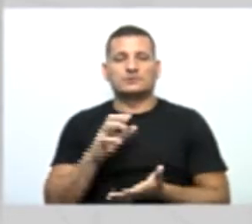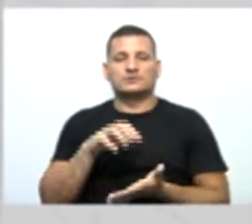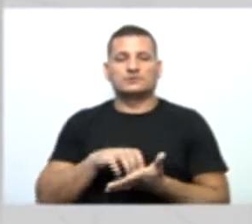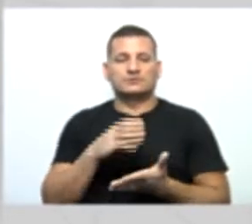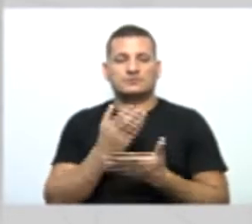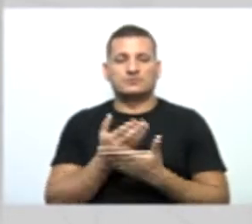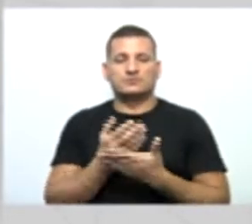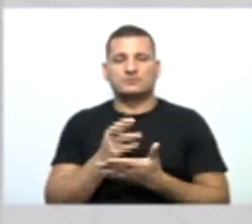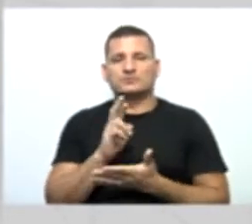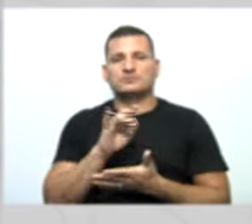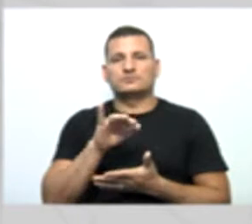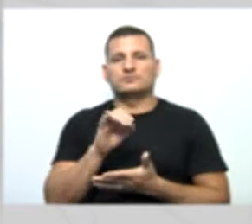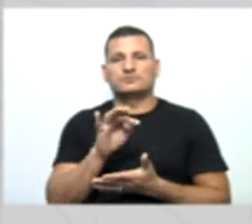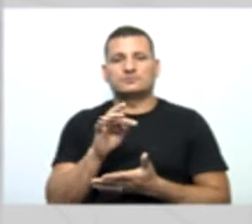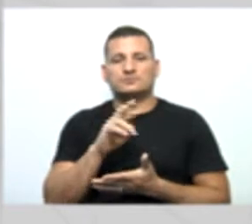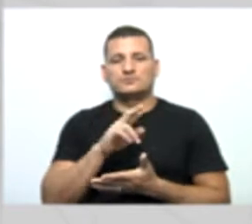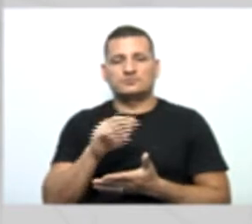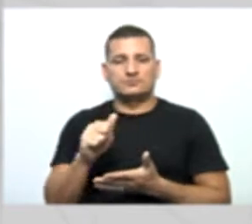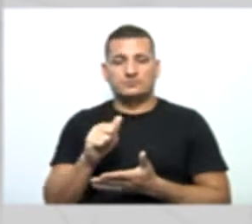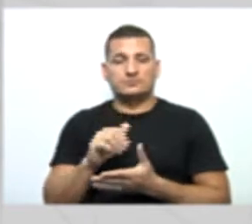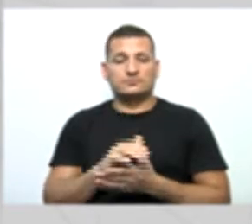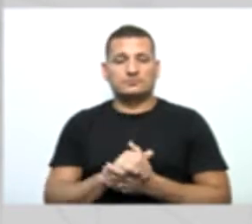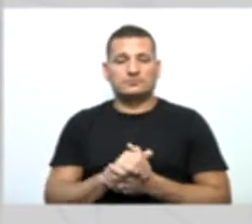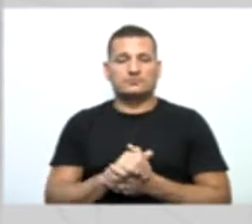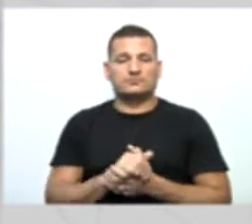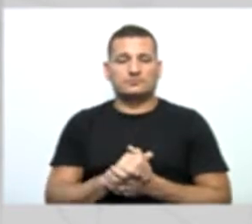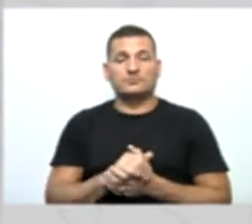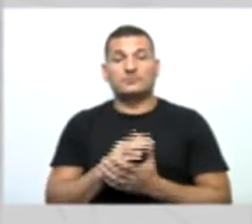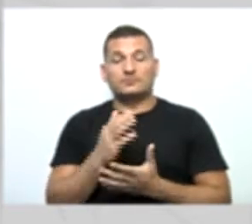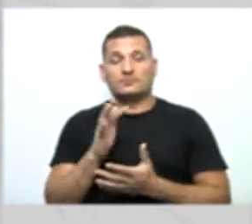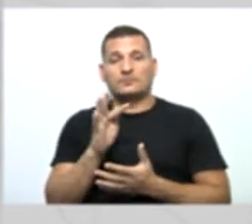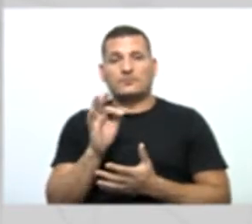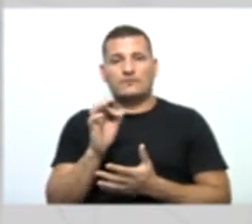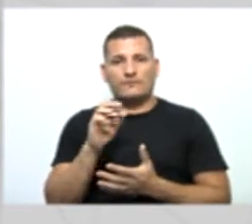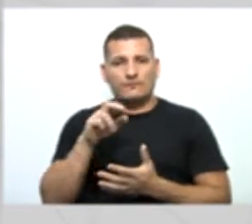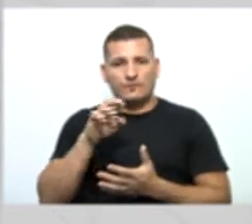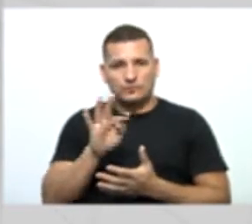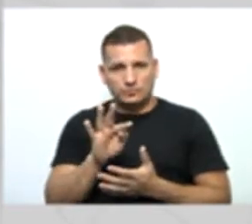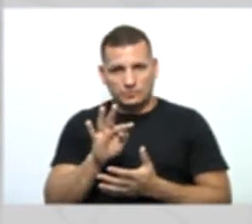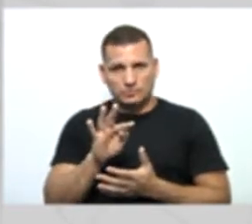o front-end é uma área que usa muito a orientação a objeto.